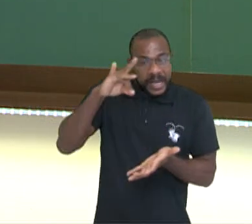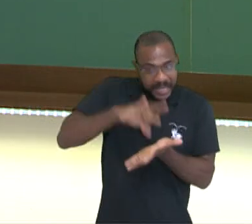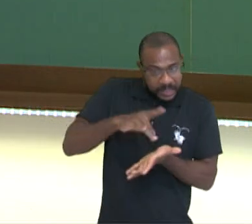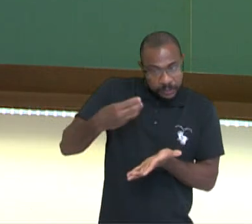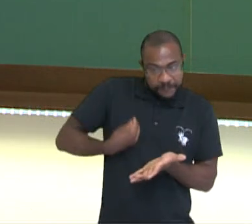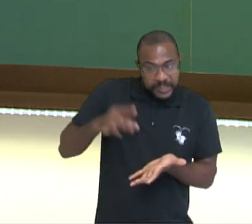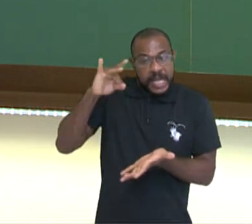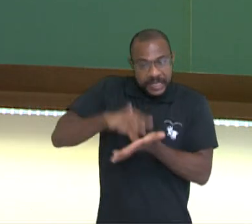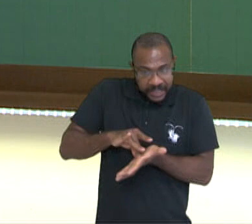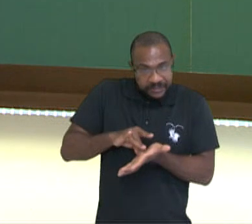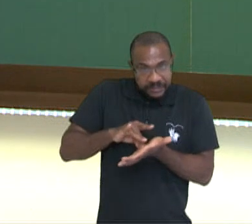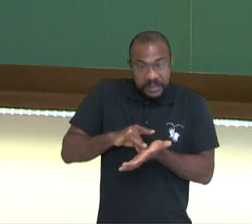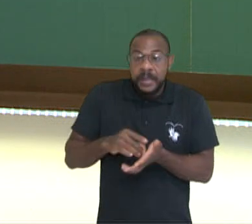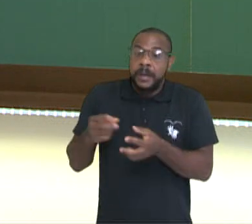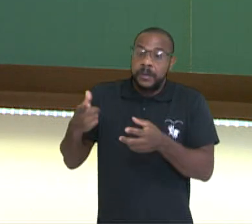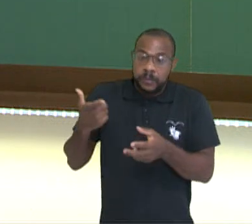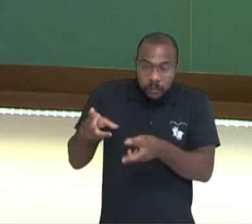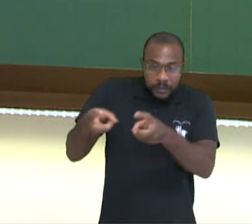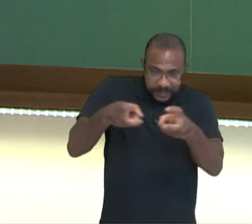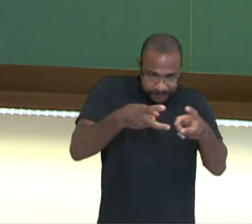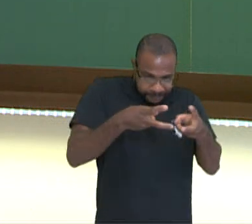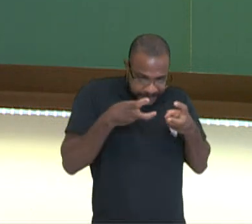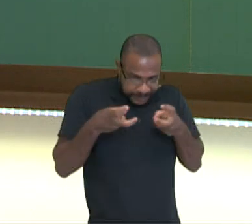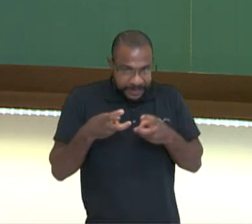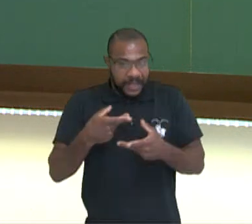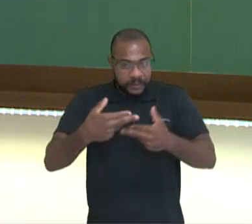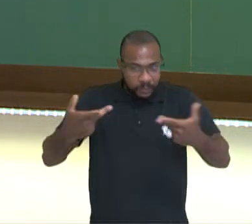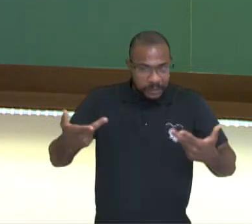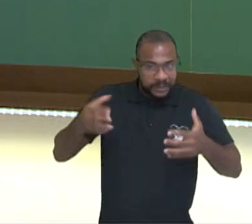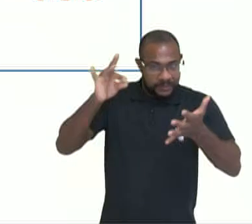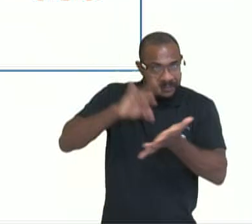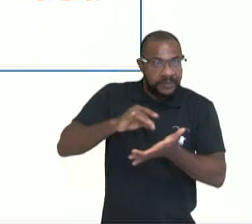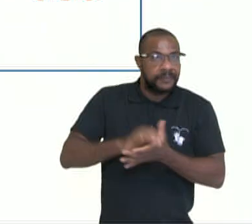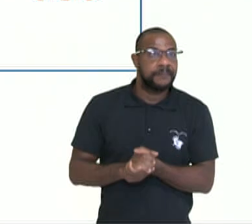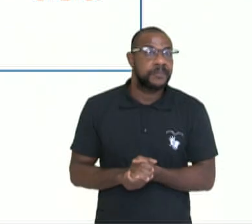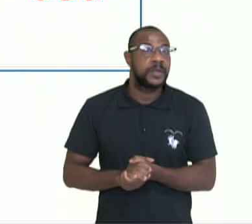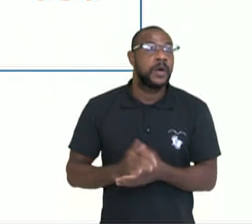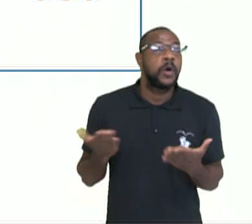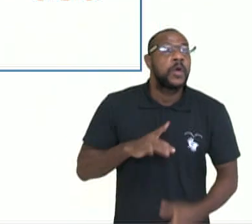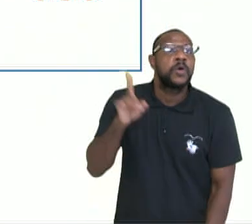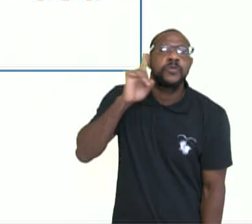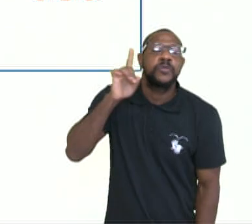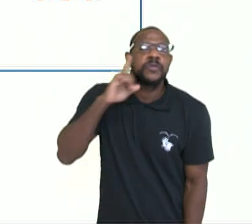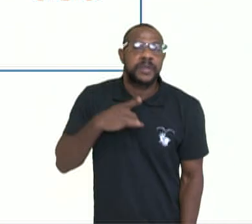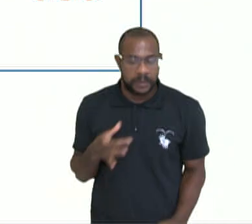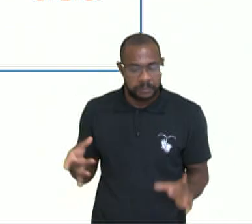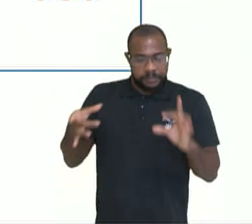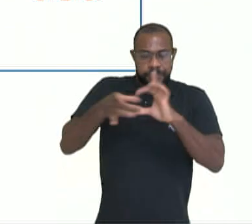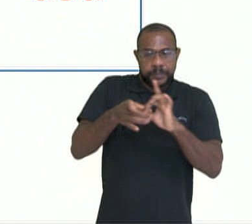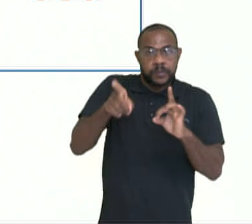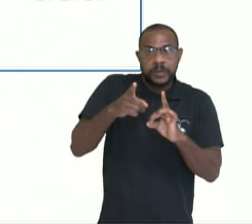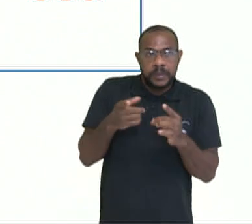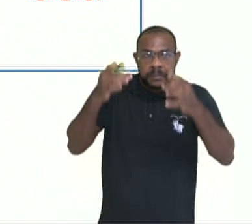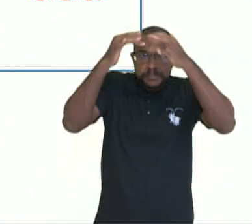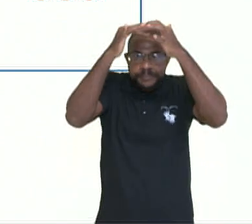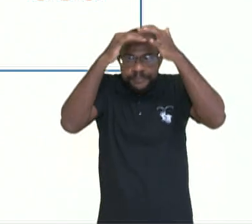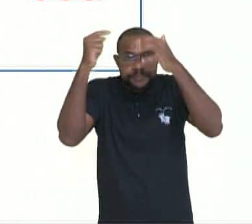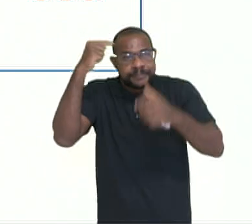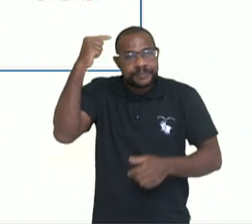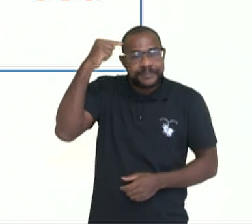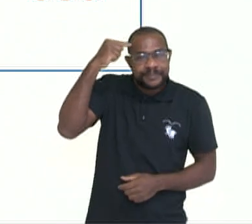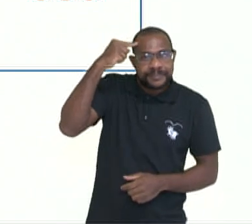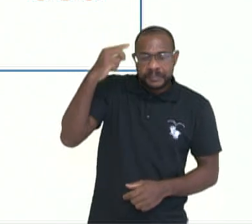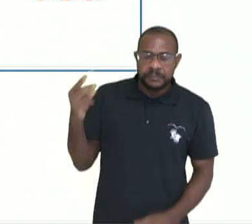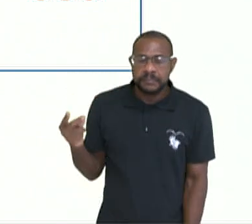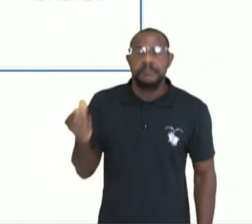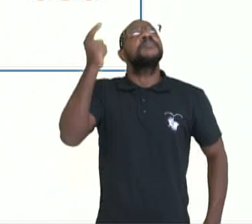você consegue conhecer as coisas de fato. Muitas coisas do dia a dia estão diretamente associadas ao seu intelecto, ou seja, você